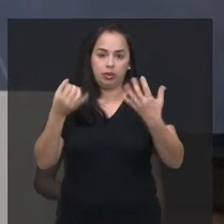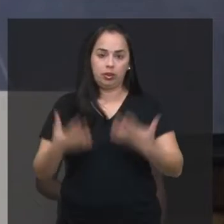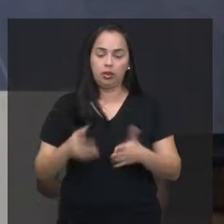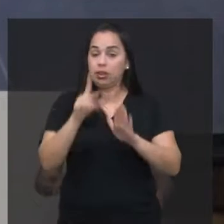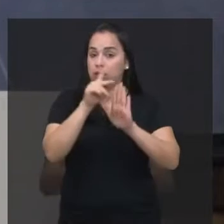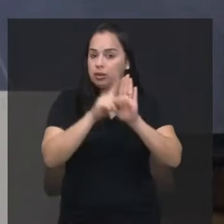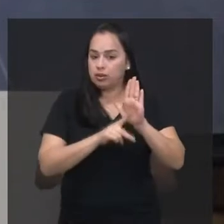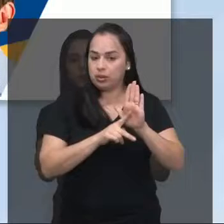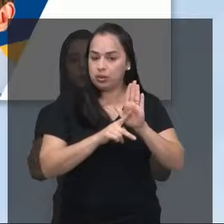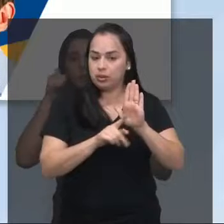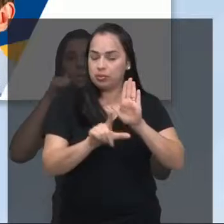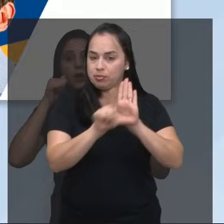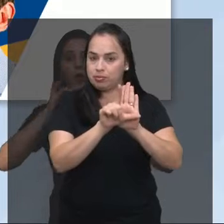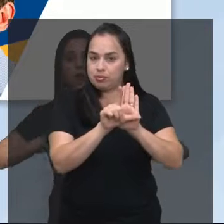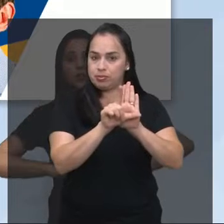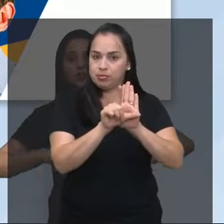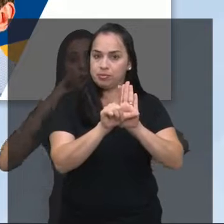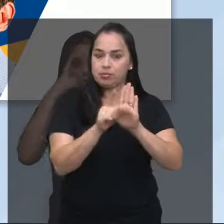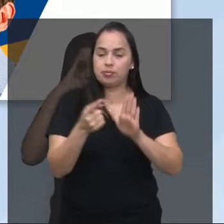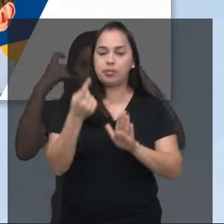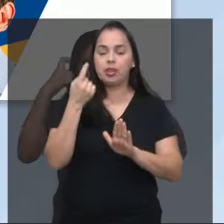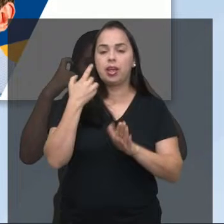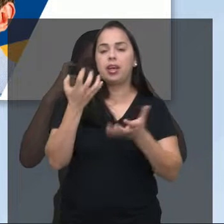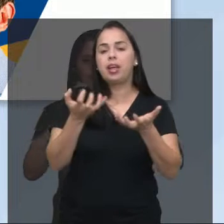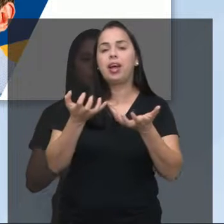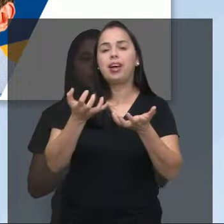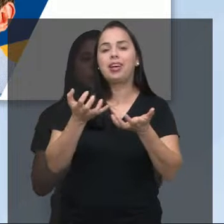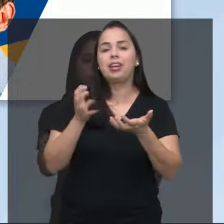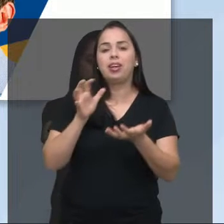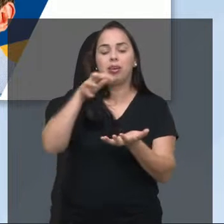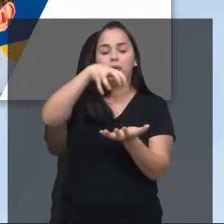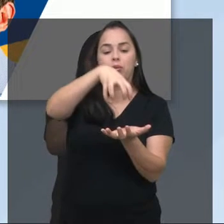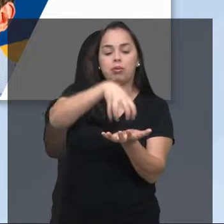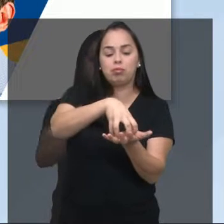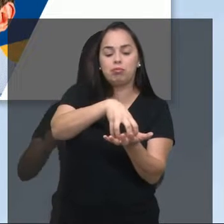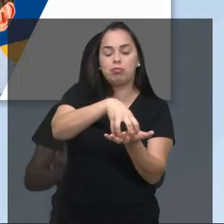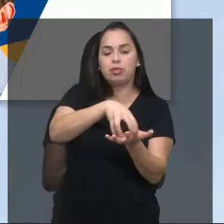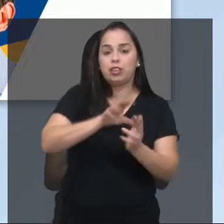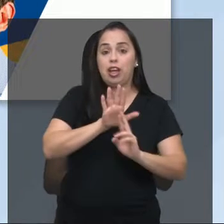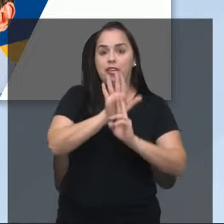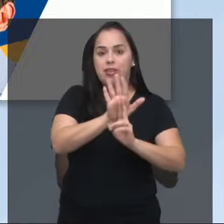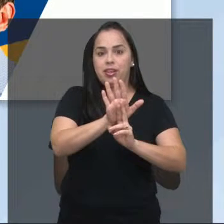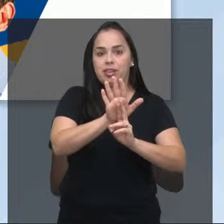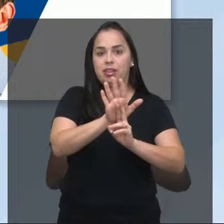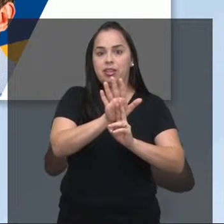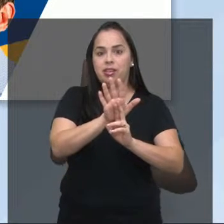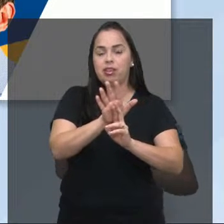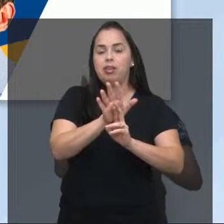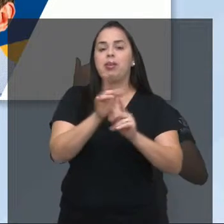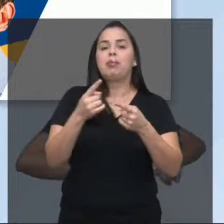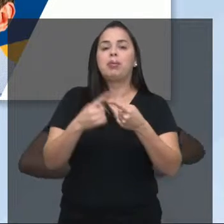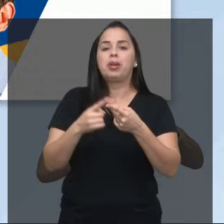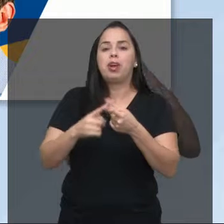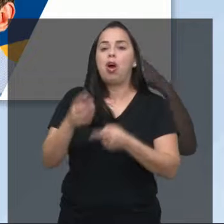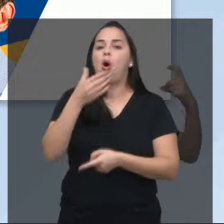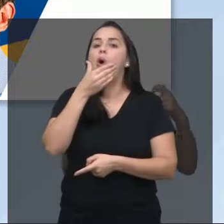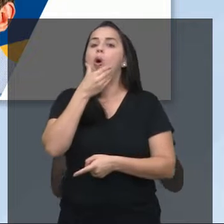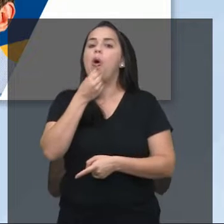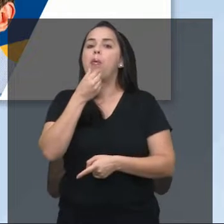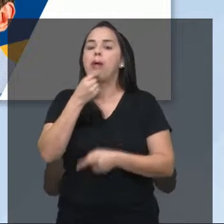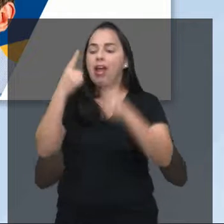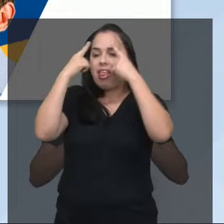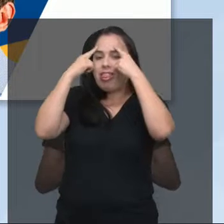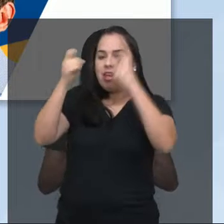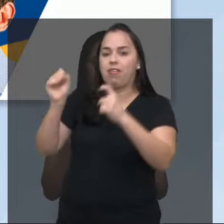comentar sobre um projeto de lei que Visa criar em São José um centro de referência para acolher homens em situação de violência o